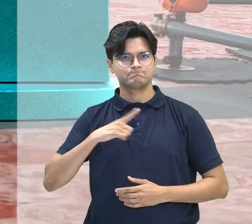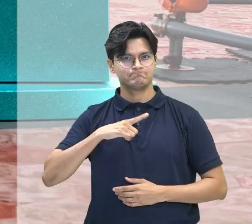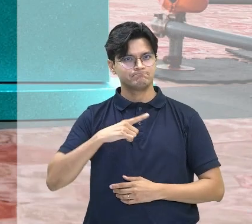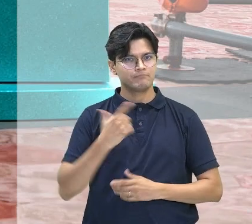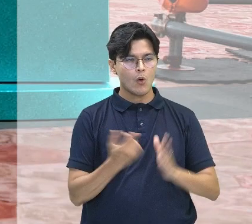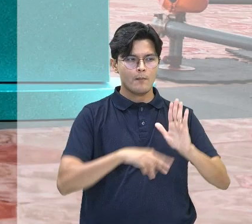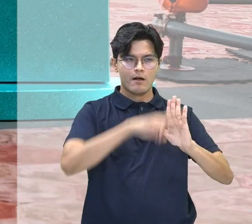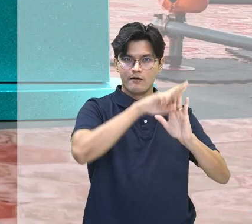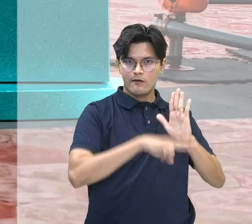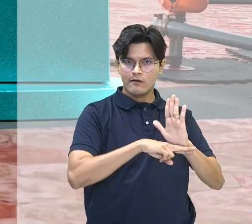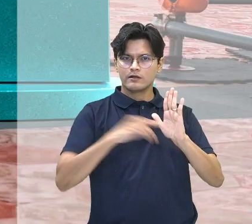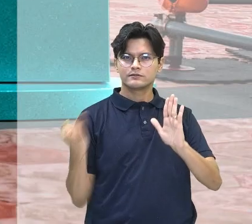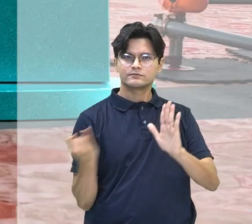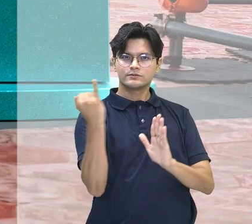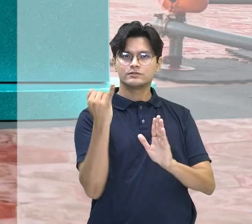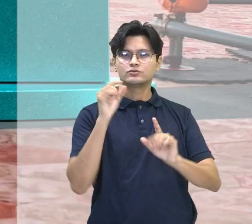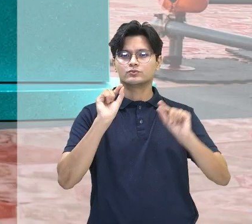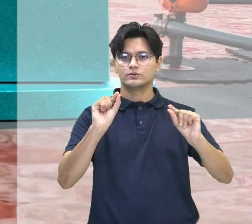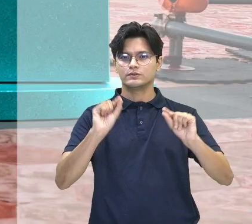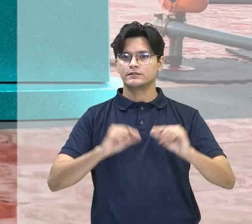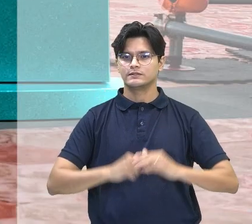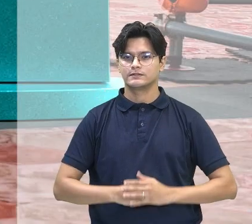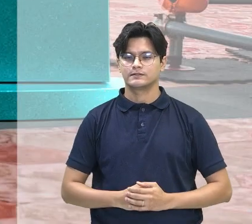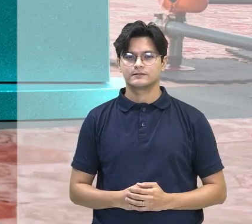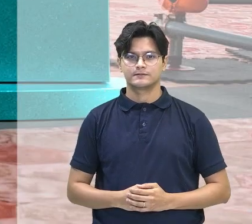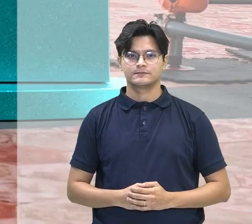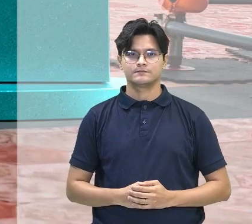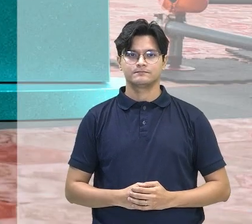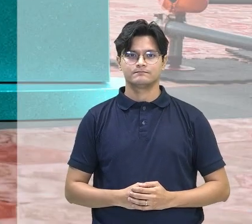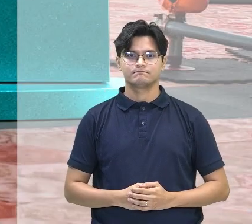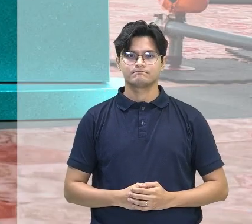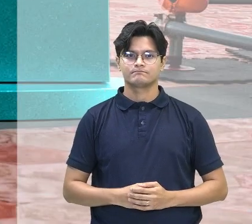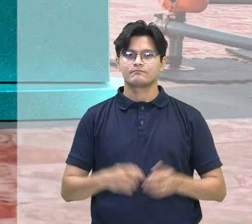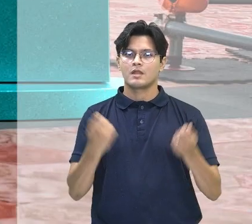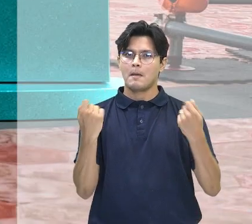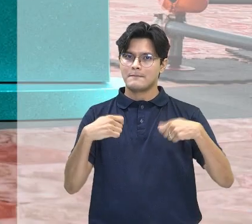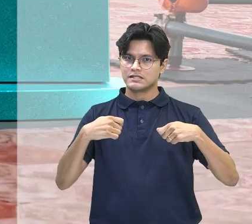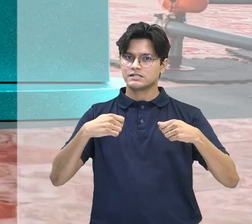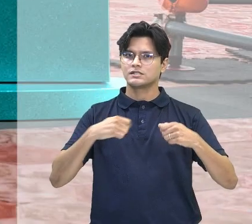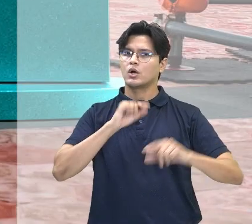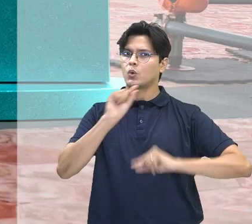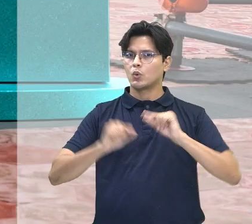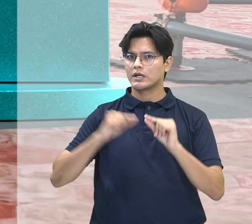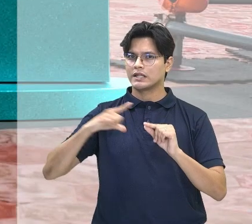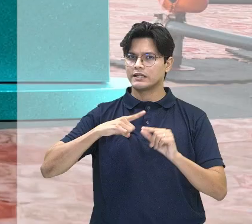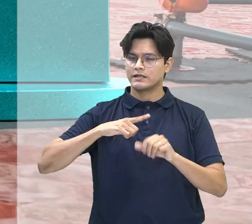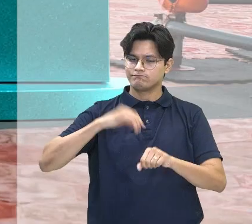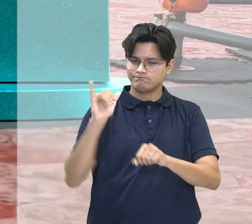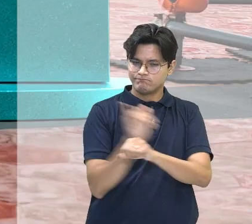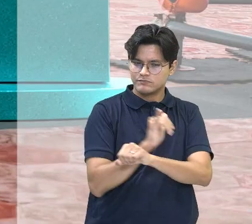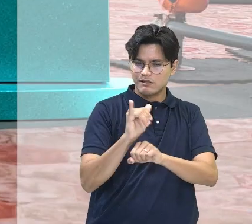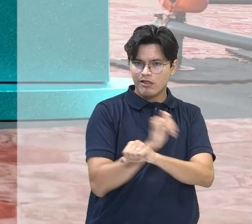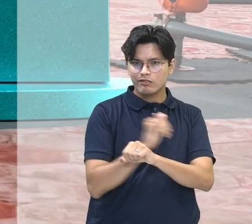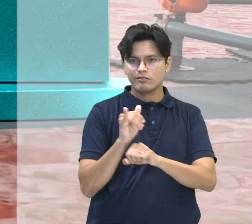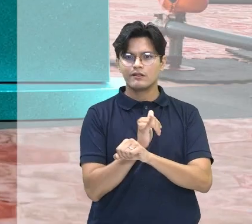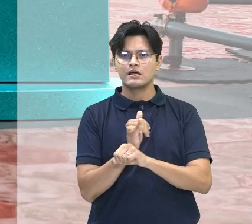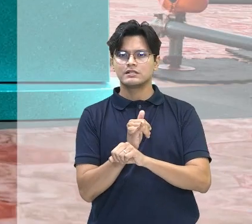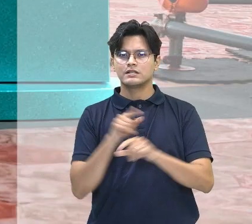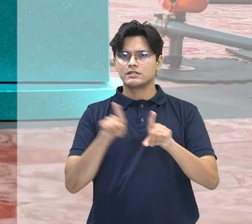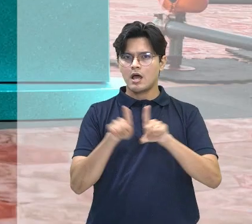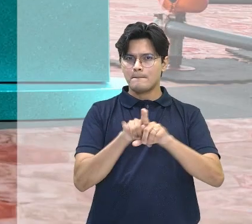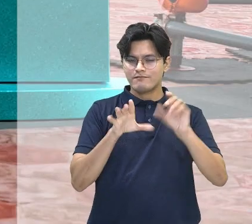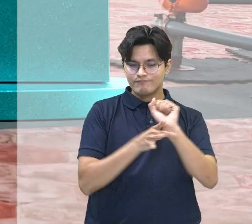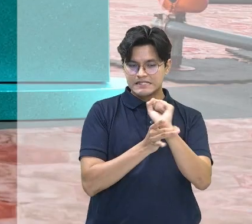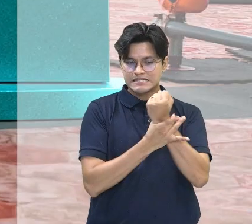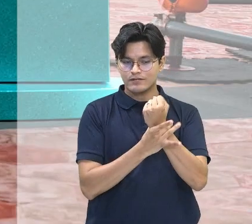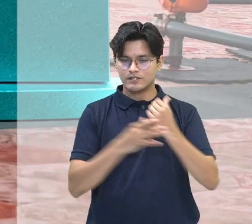muito importantes que é para ser seguida é justamente manter a segurança, a integridade física ali do praticante,